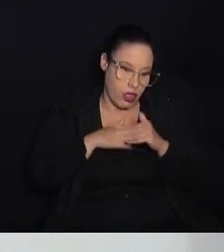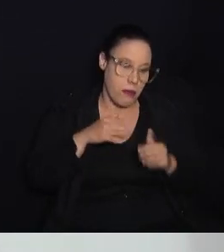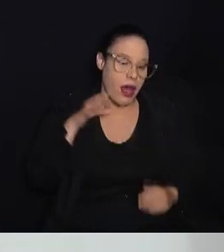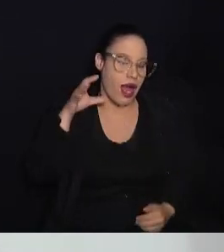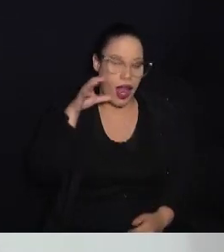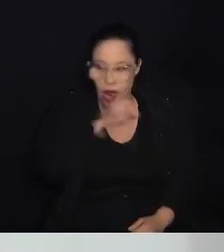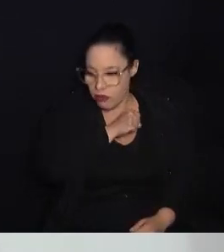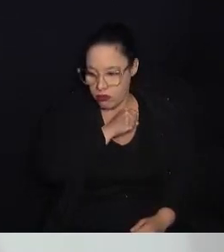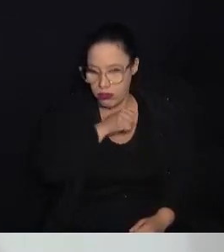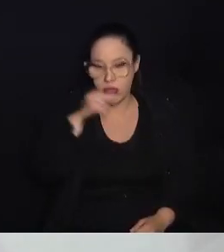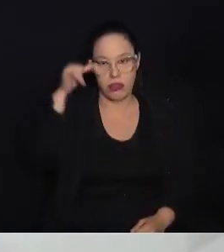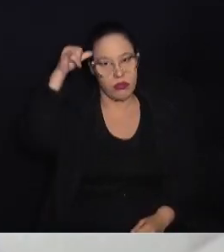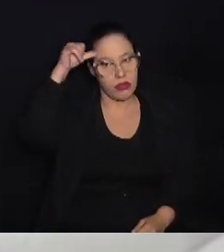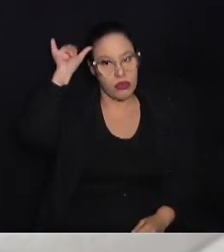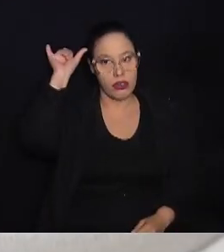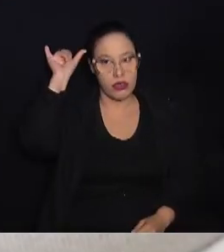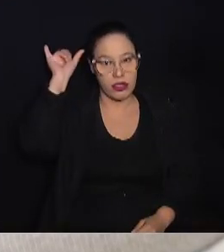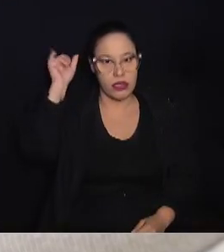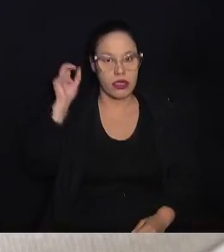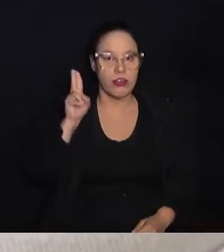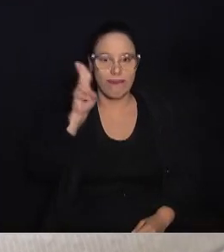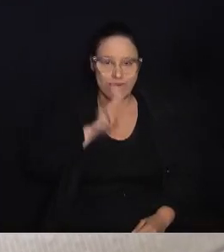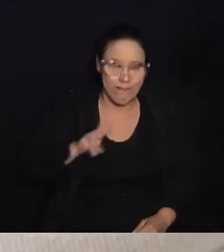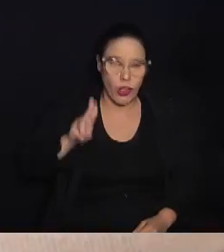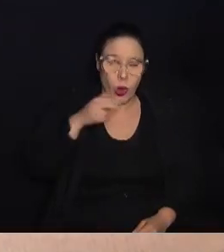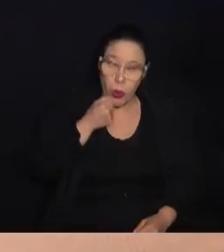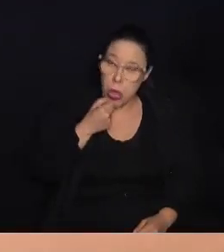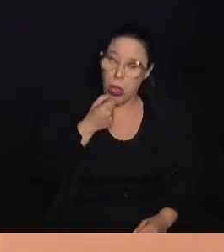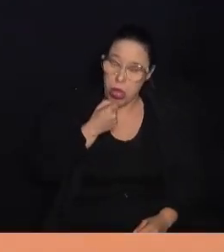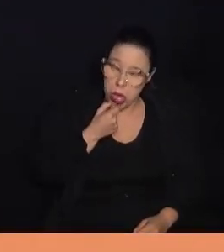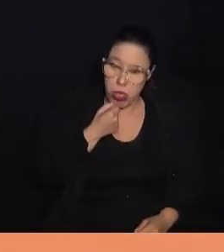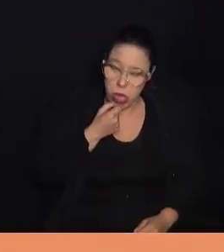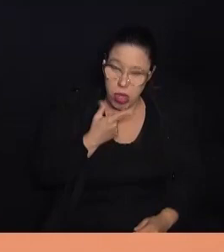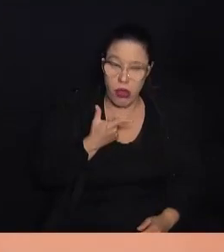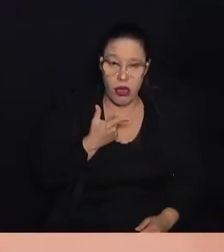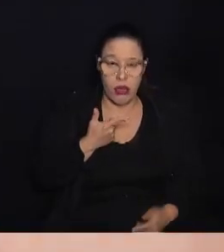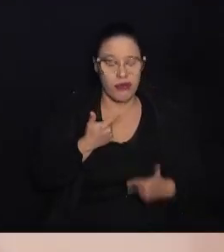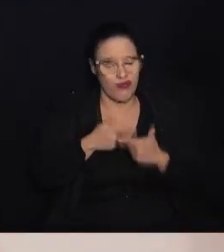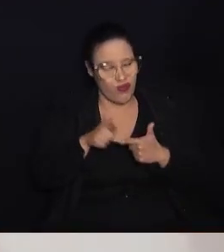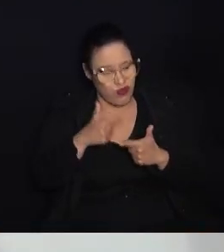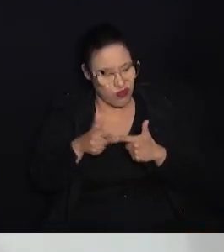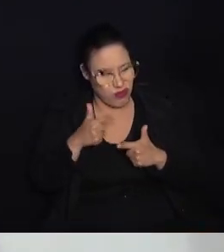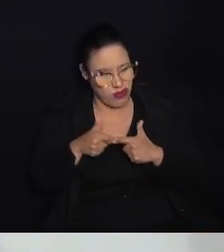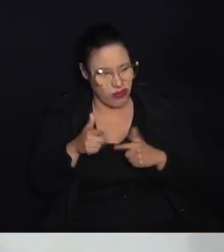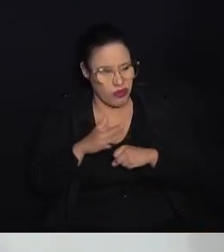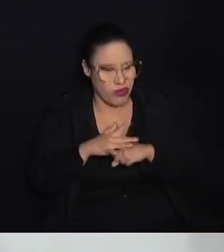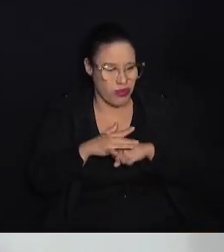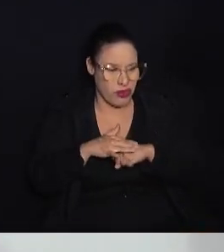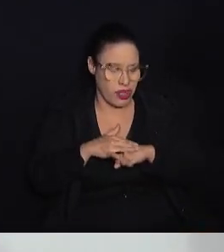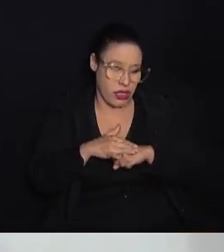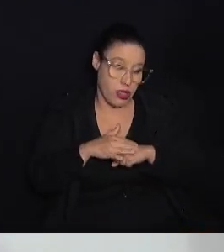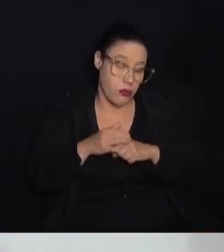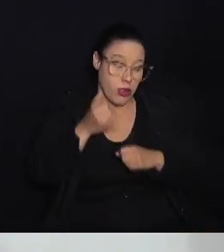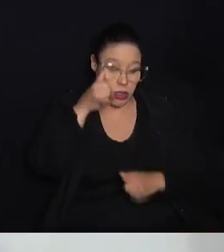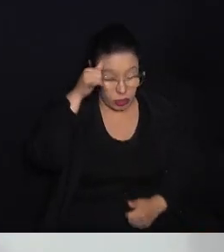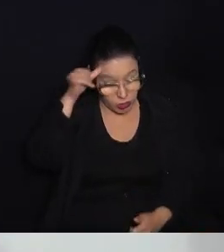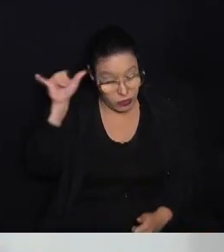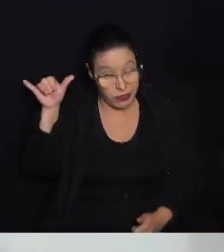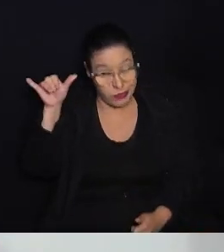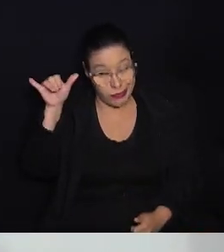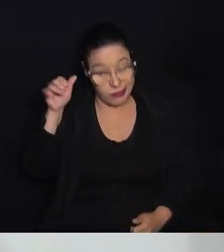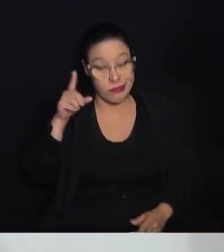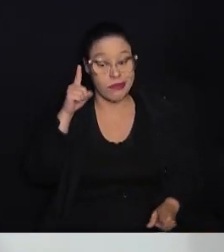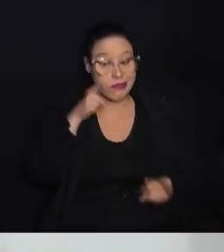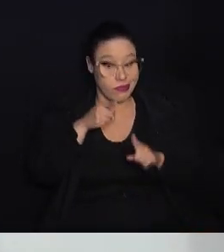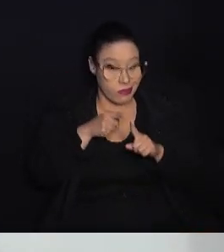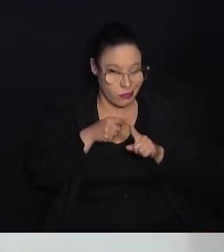mais precocemente, evitando excessos de medicamentos, complicações crônicas que poderiam ser evitadas. Então, o